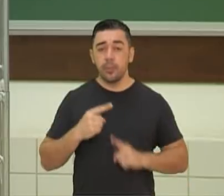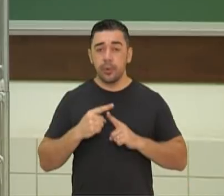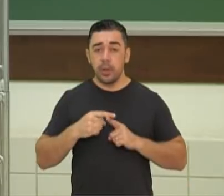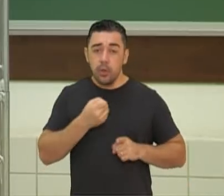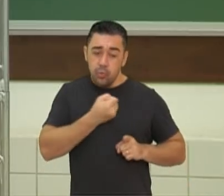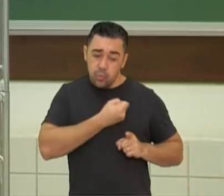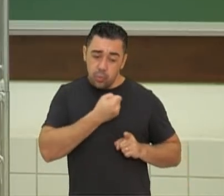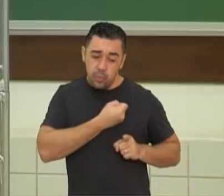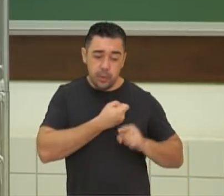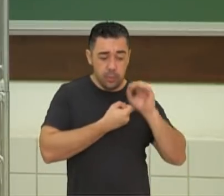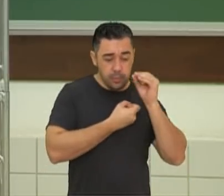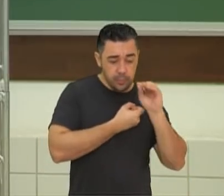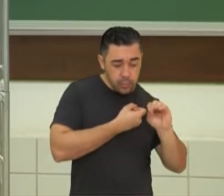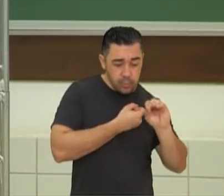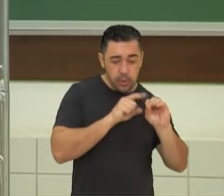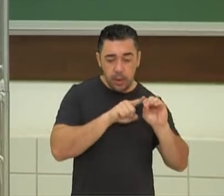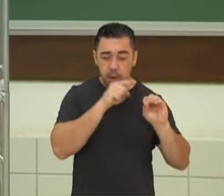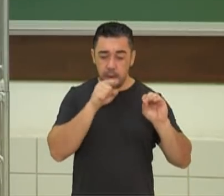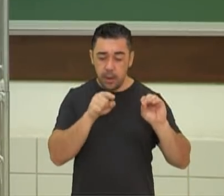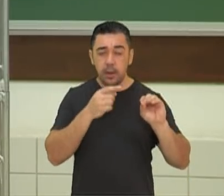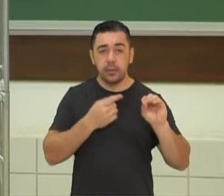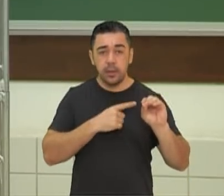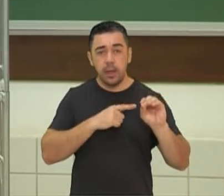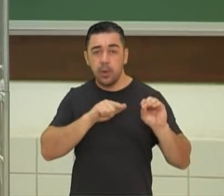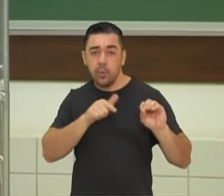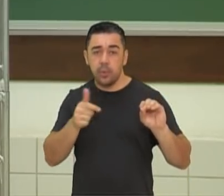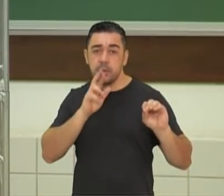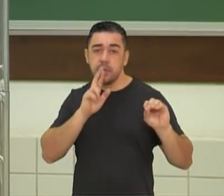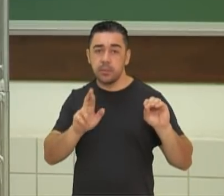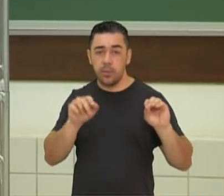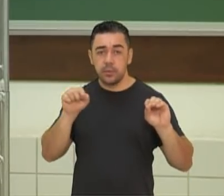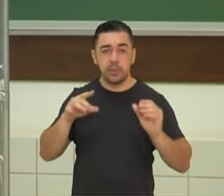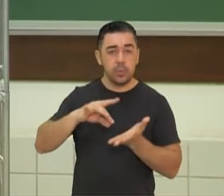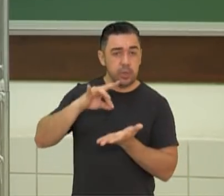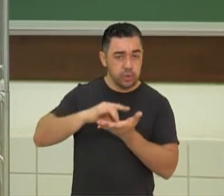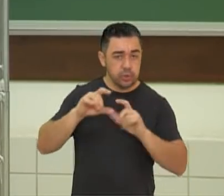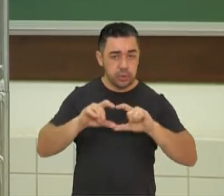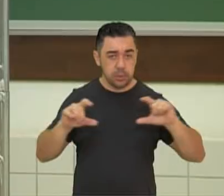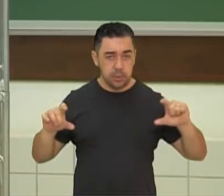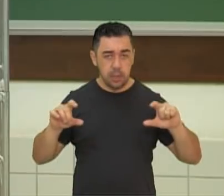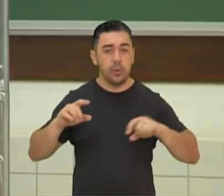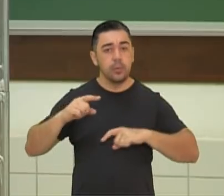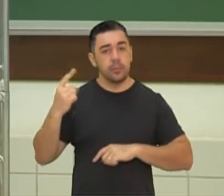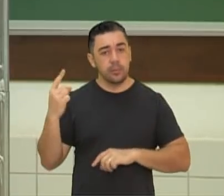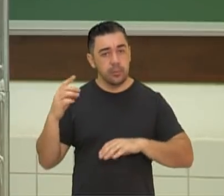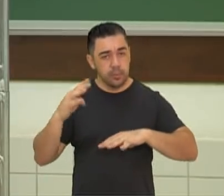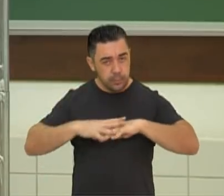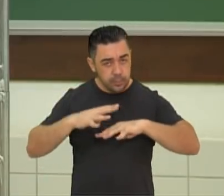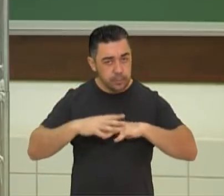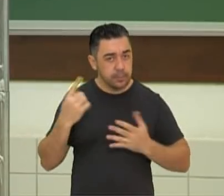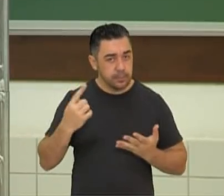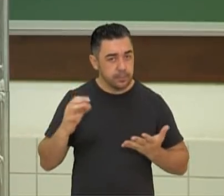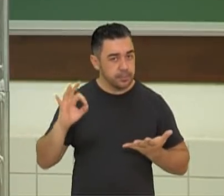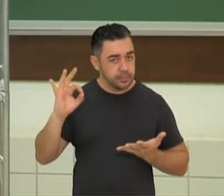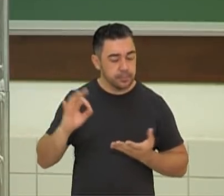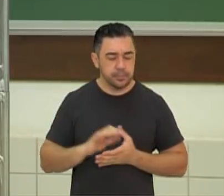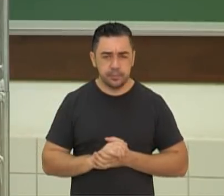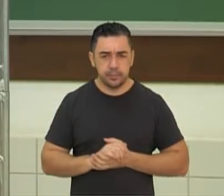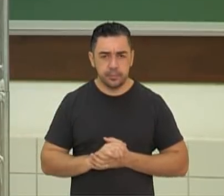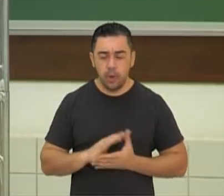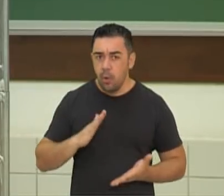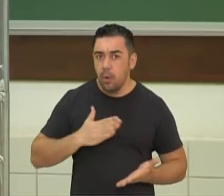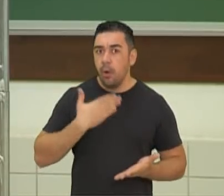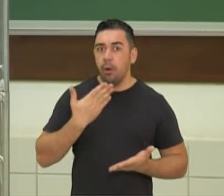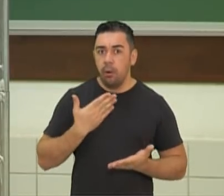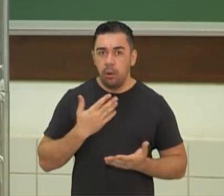você vai ter um certo resultado para aquela equação original. Certo? Então a equação literal ela funciona assim. Então não se espante, e tem